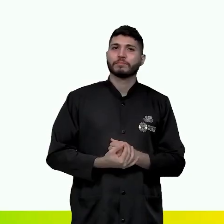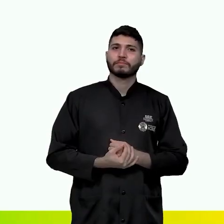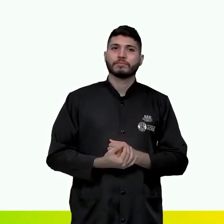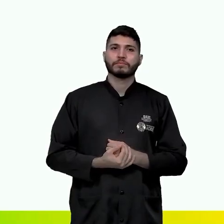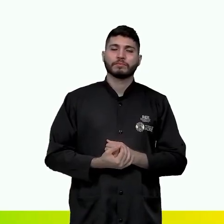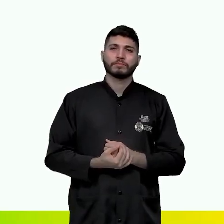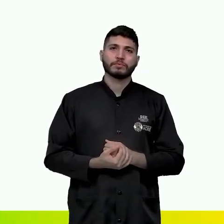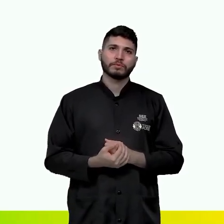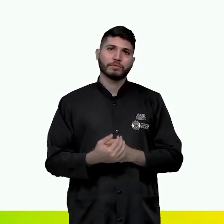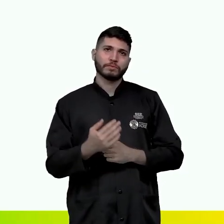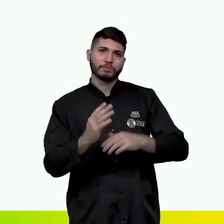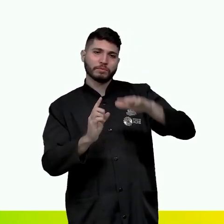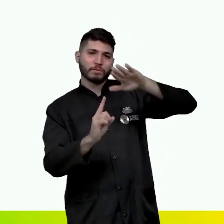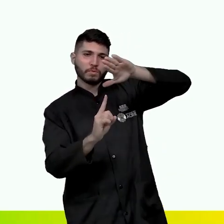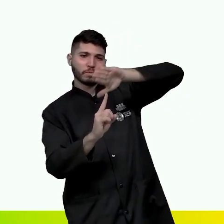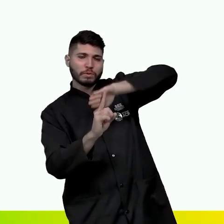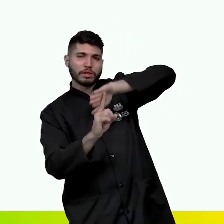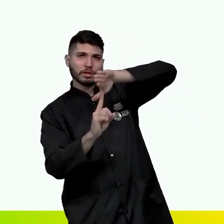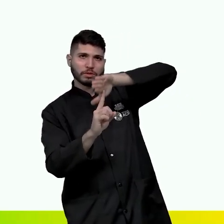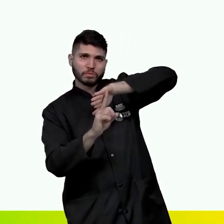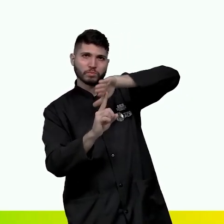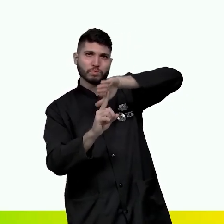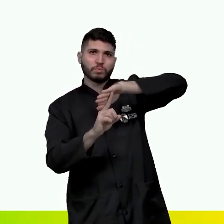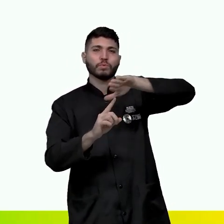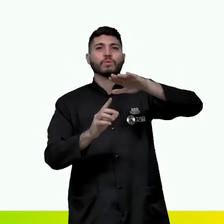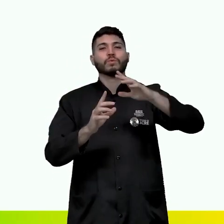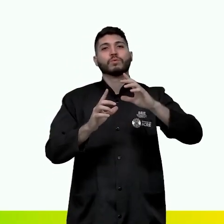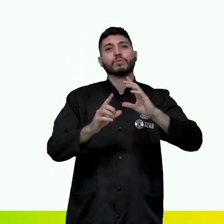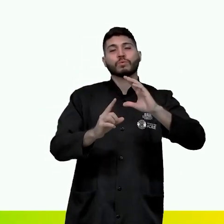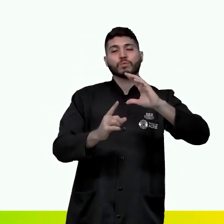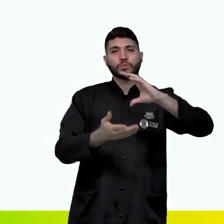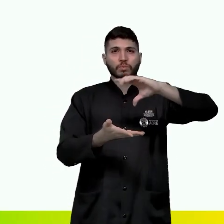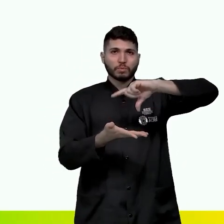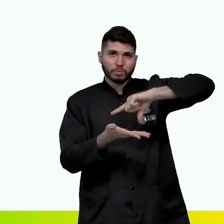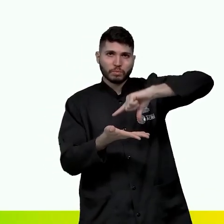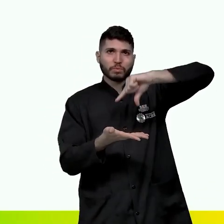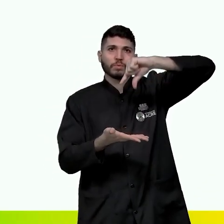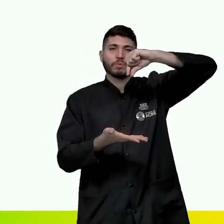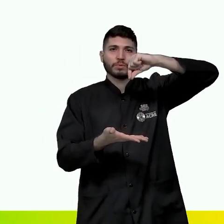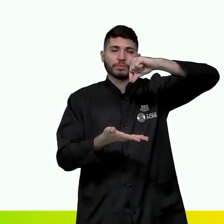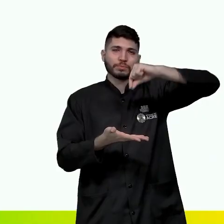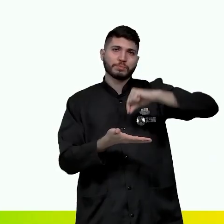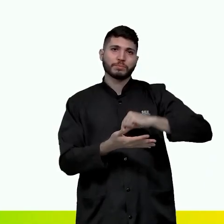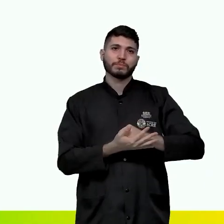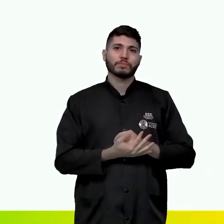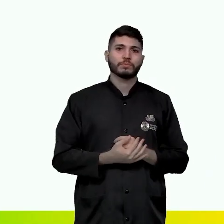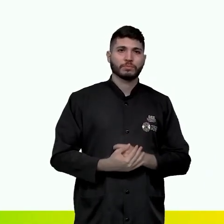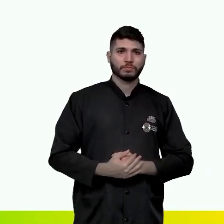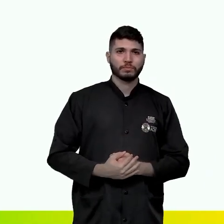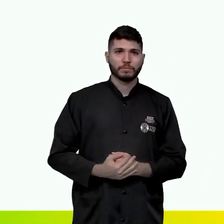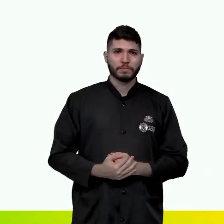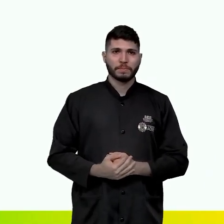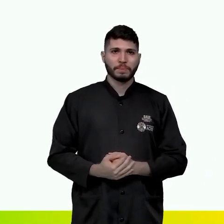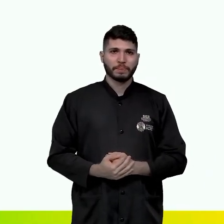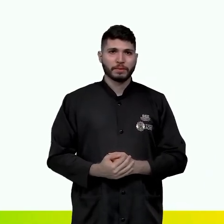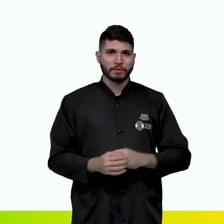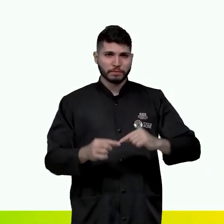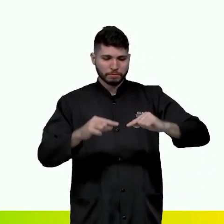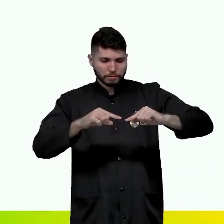área lateral do cone. A ideia é o seguinte: eu vou supor que esse cone tem uma circunferência na